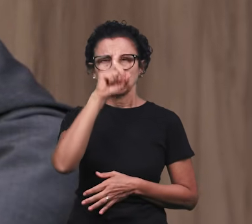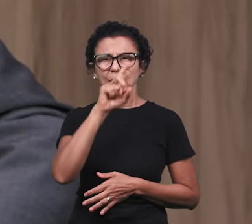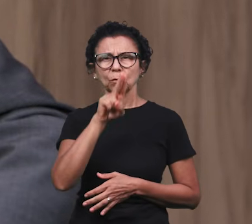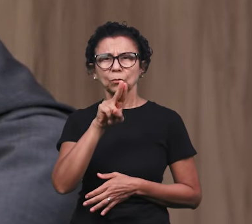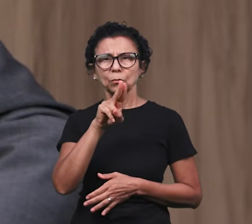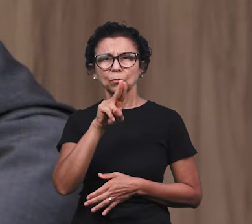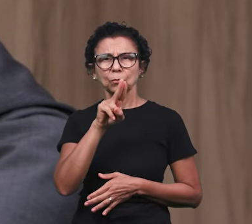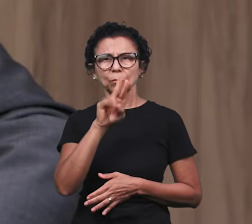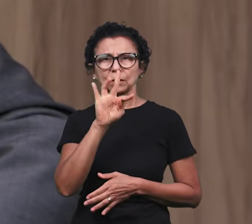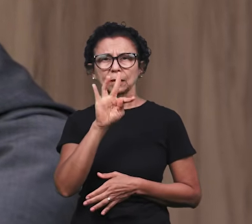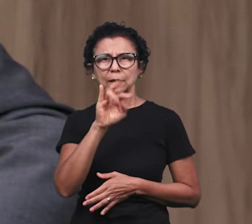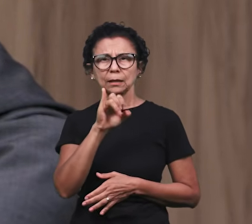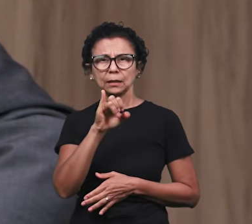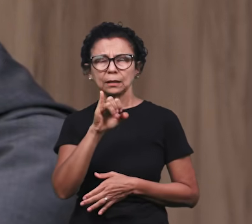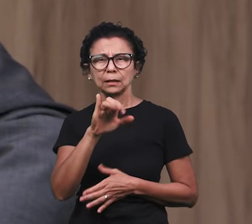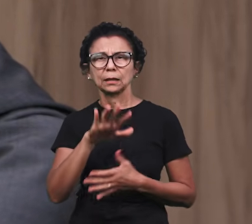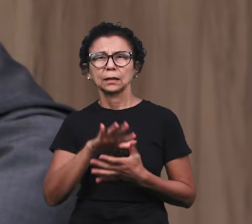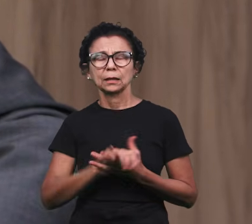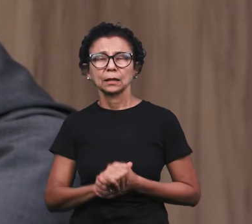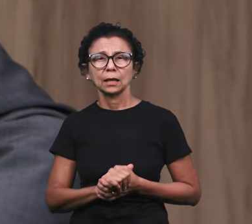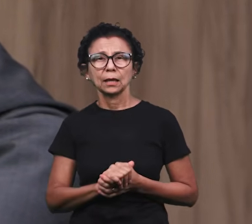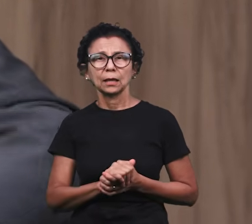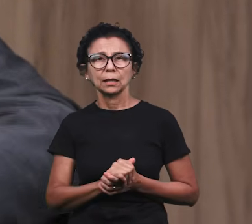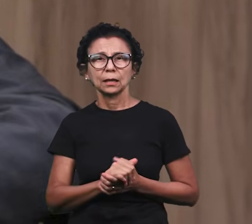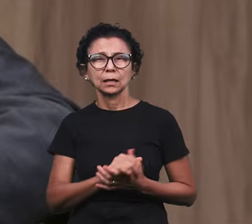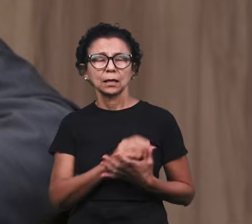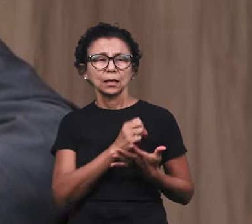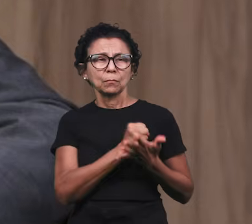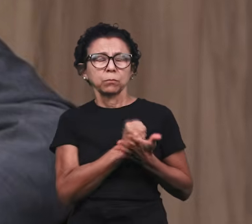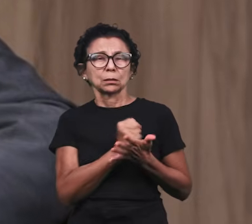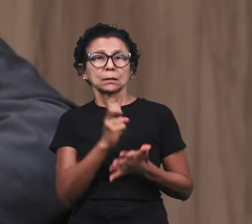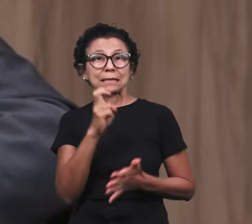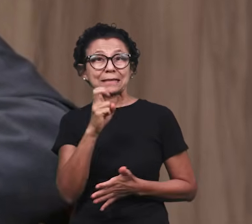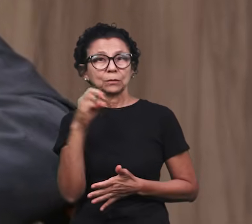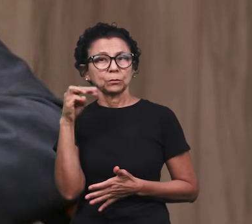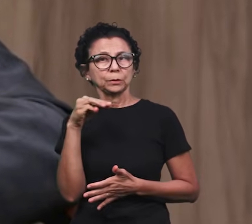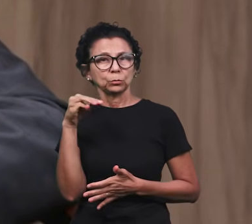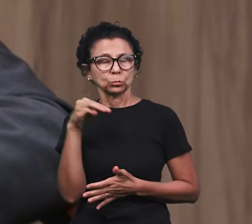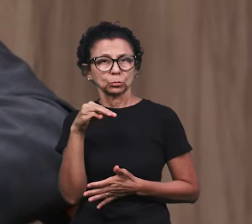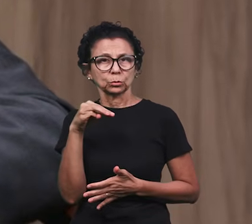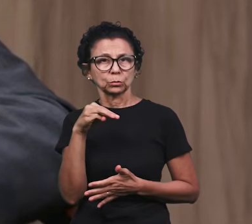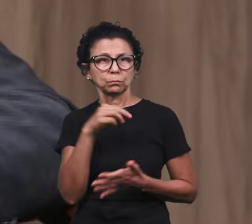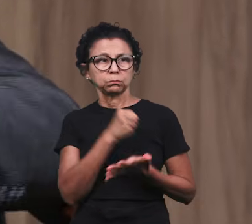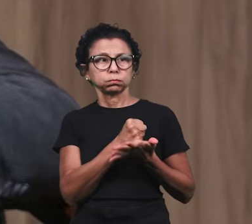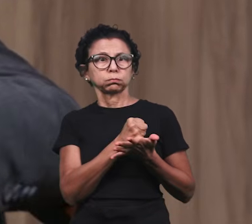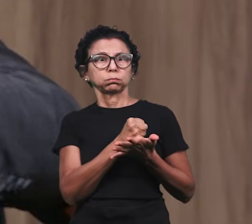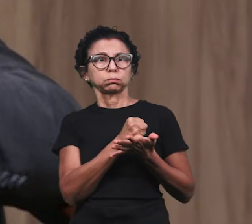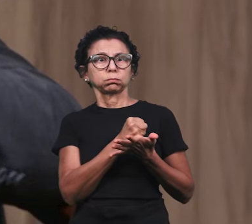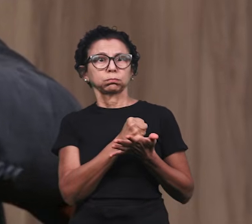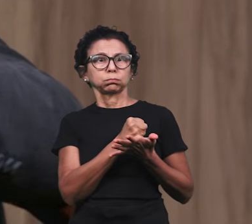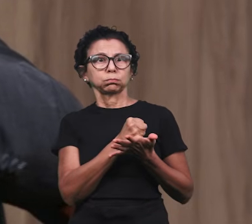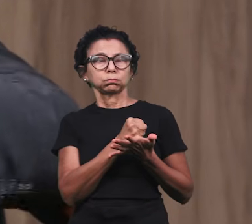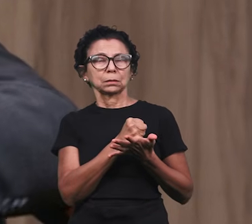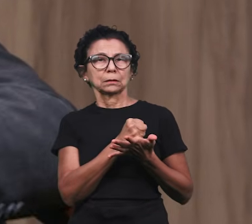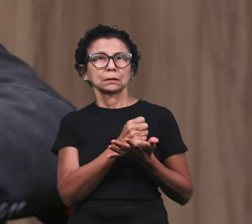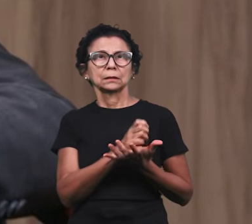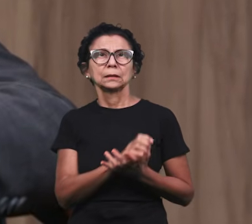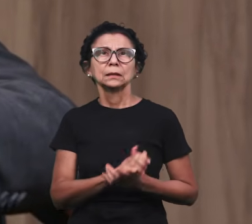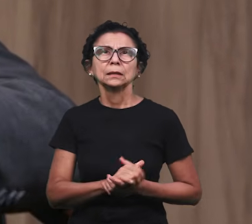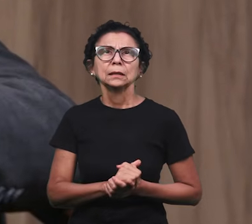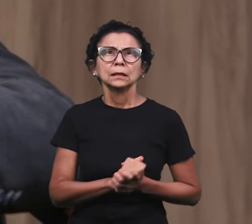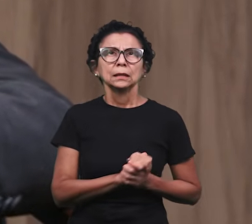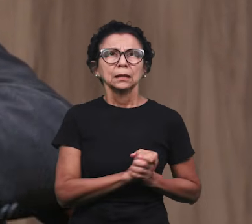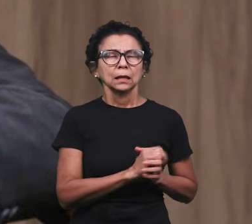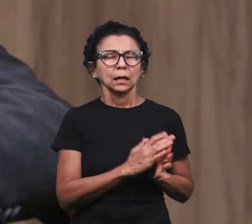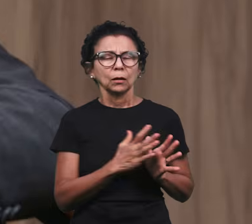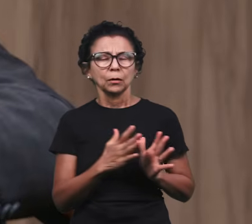período. Essa parada cardiorrespiratória que ele fez foi de 5 minutos e depois de pouquíssimo tempo